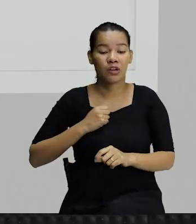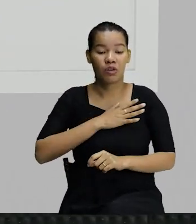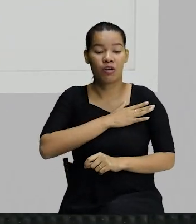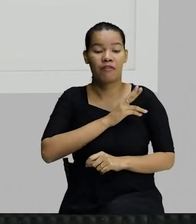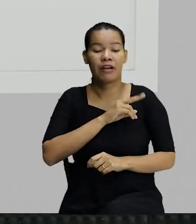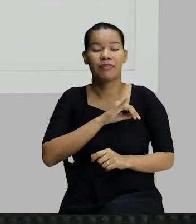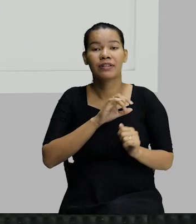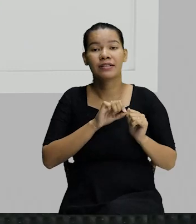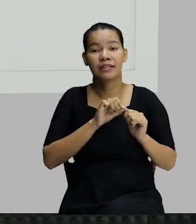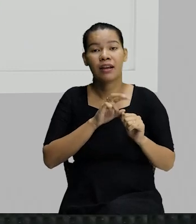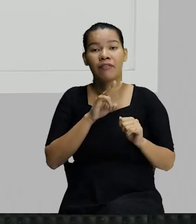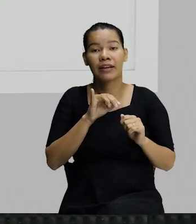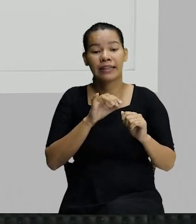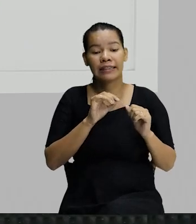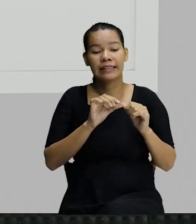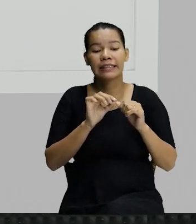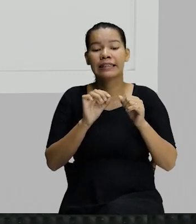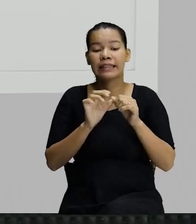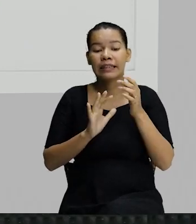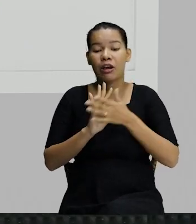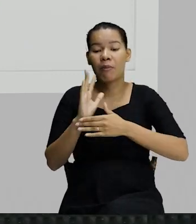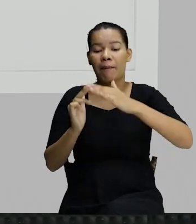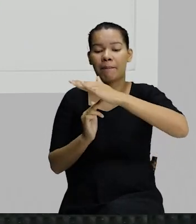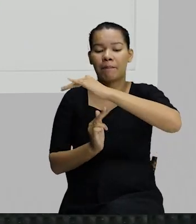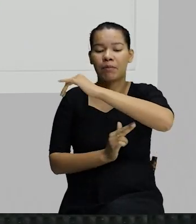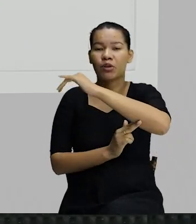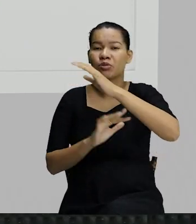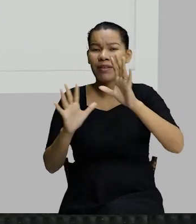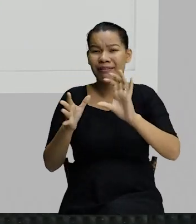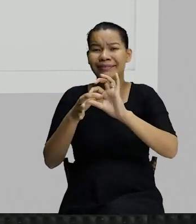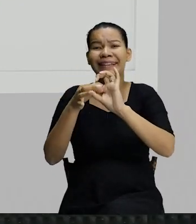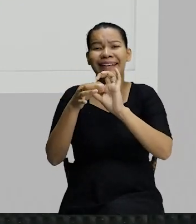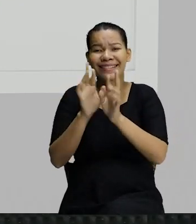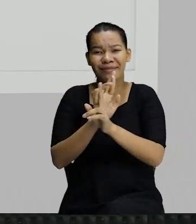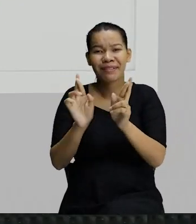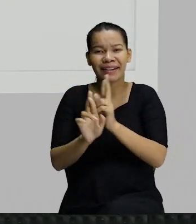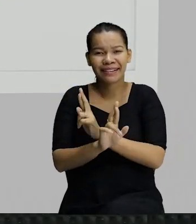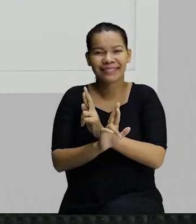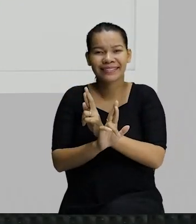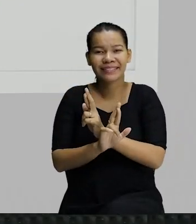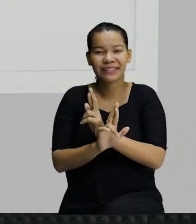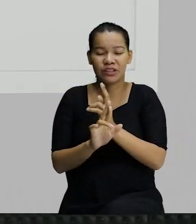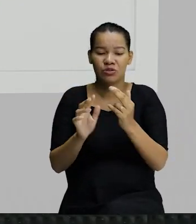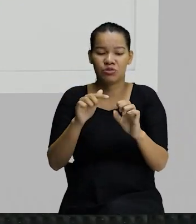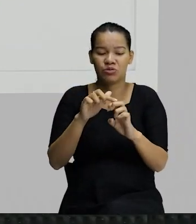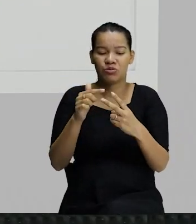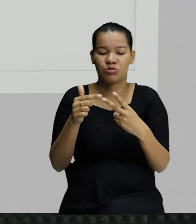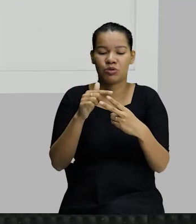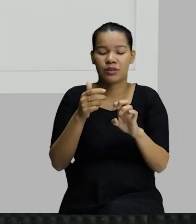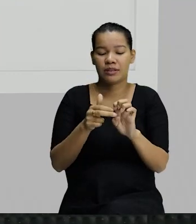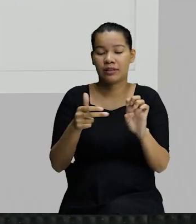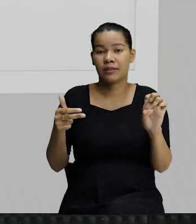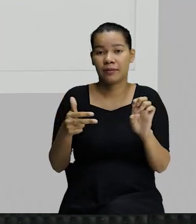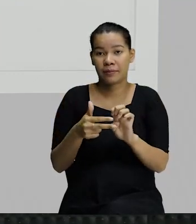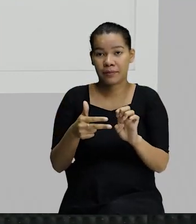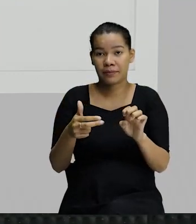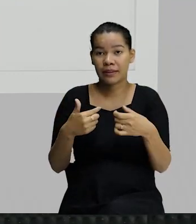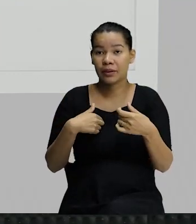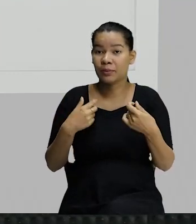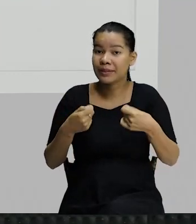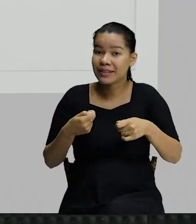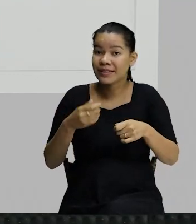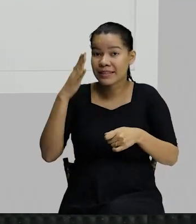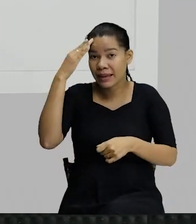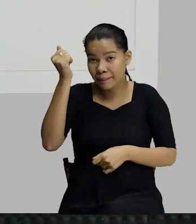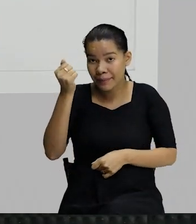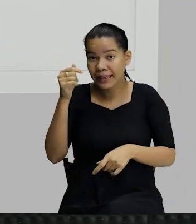olha, mais coerente entre esses dois elementos. Eu preciso saber e preciso